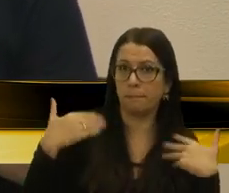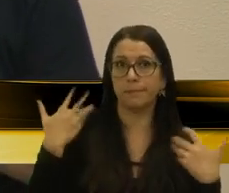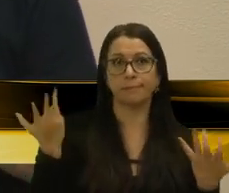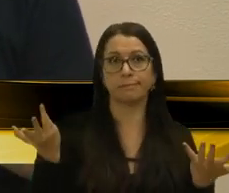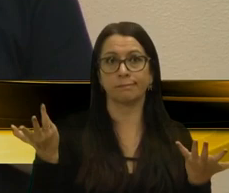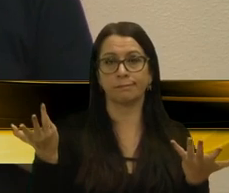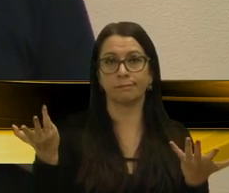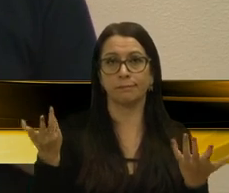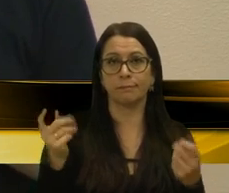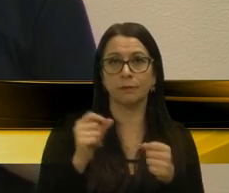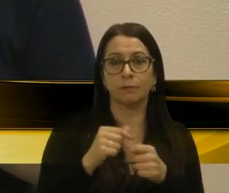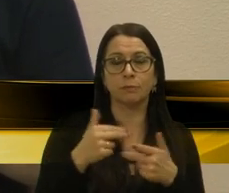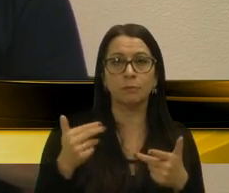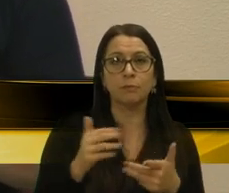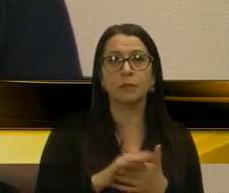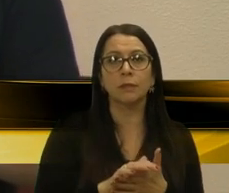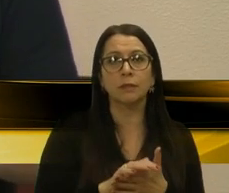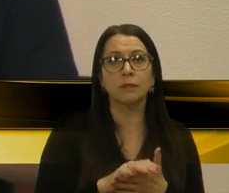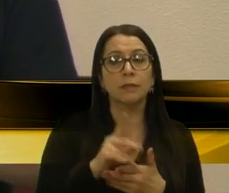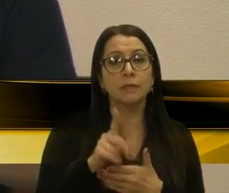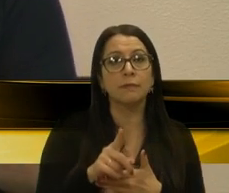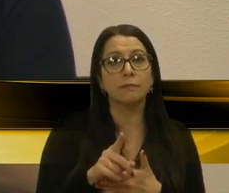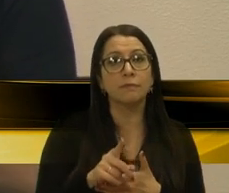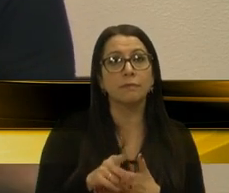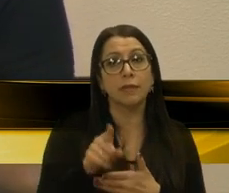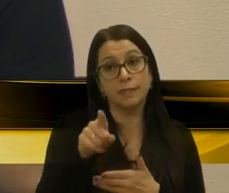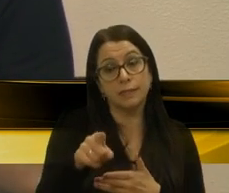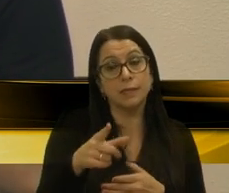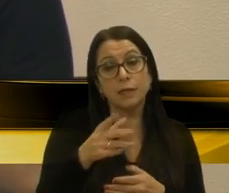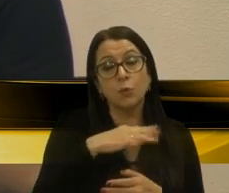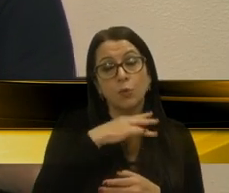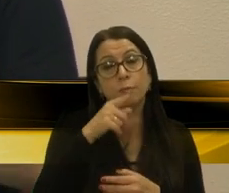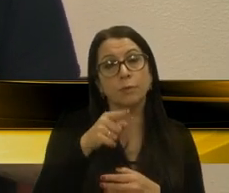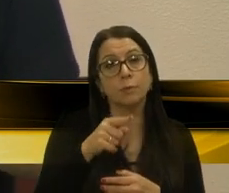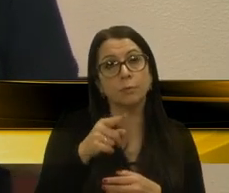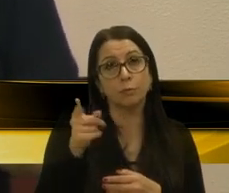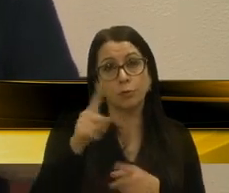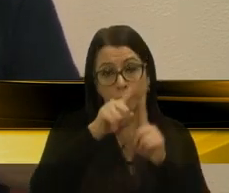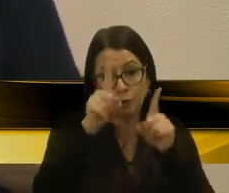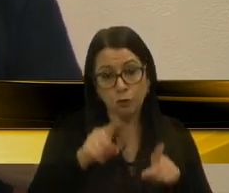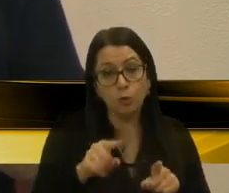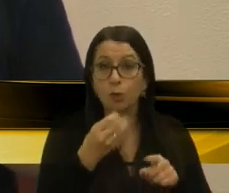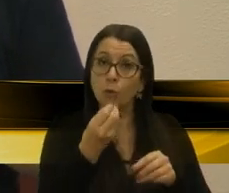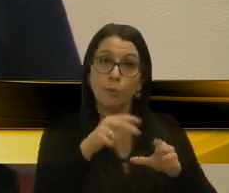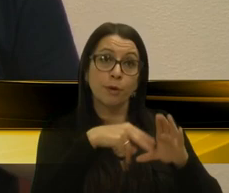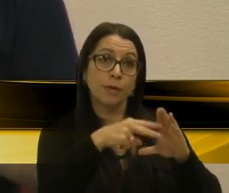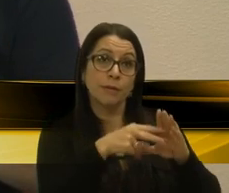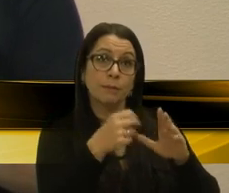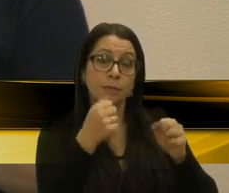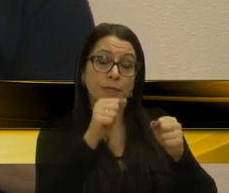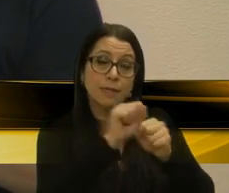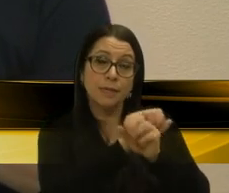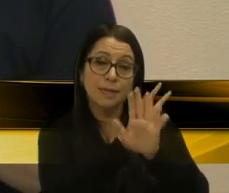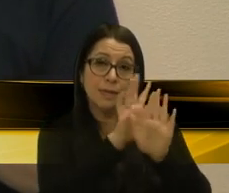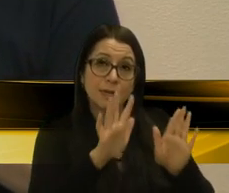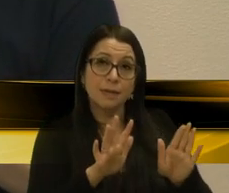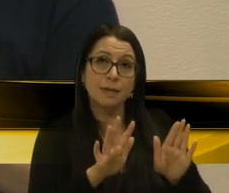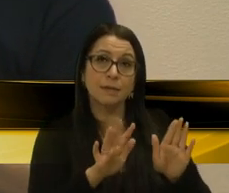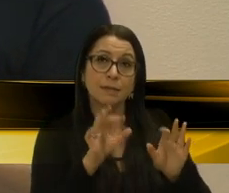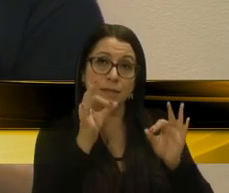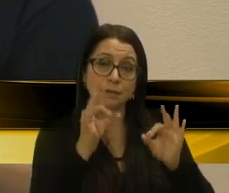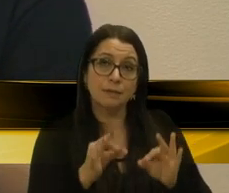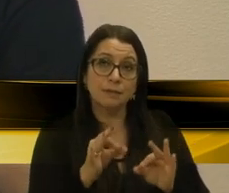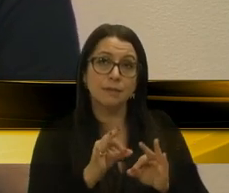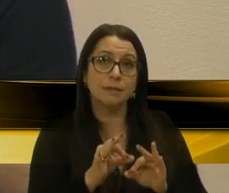passeando ou fazendo alguma coisa. Então sempre vai sobrar para o servidor ou vai sobrar para a Câmara. Então essas coisas precisam ser transparentes, precisam ser